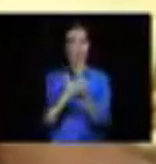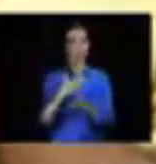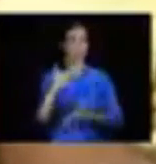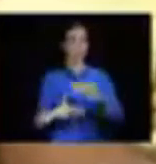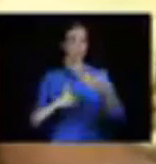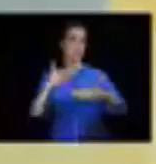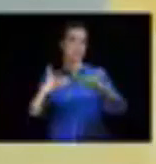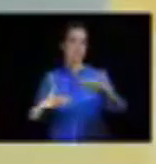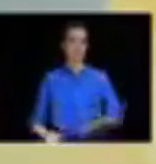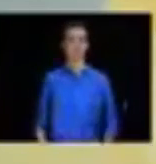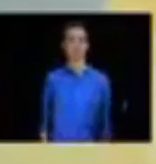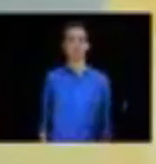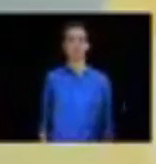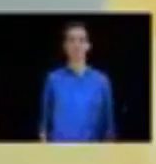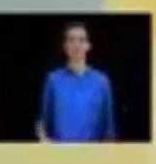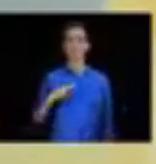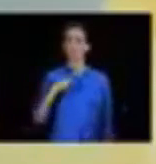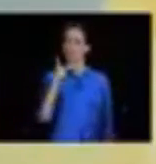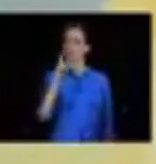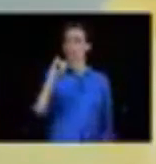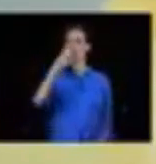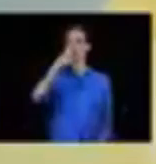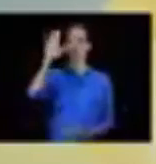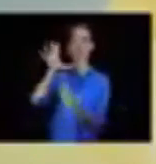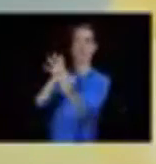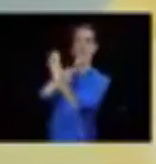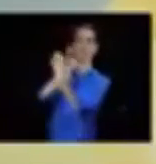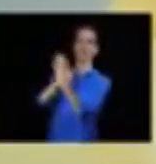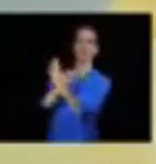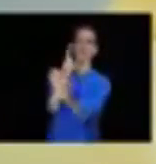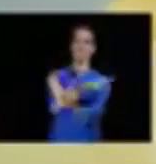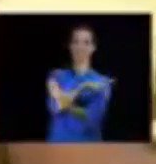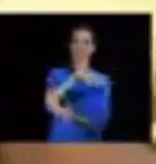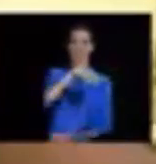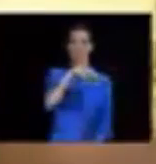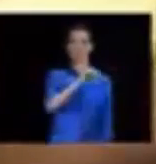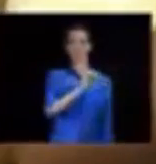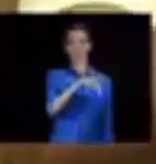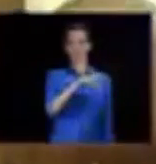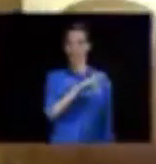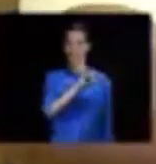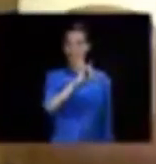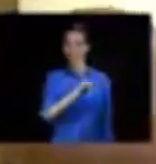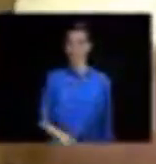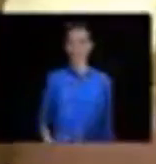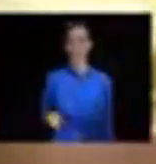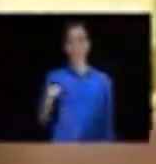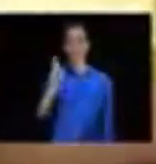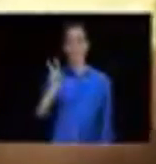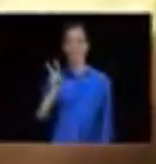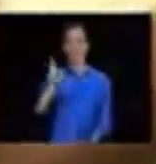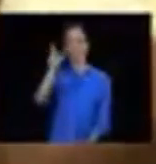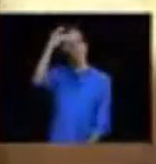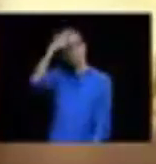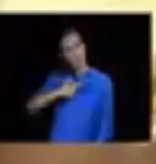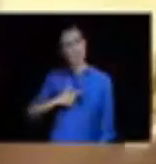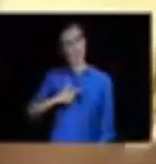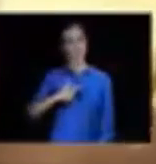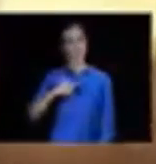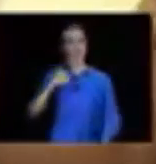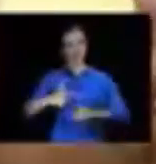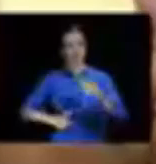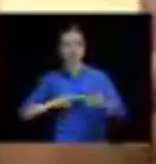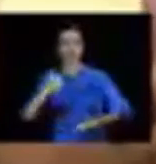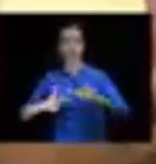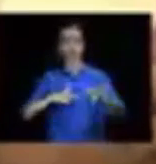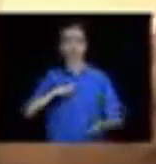pela carreira política. E papai foi o grande inspirador de Zé. Zé sempre teve perfil de cuidador. Zé sempre foi,